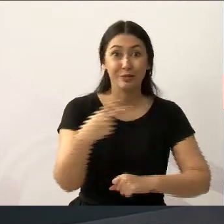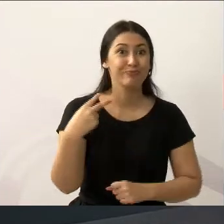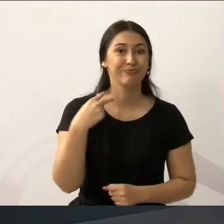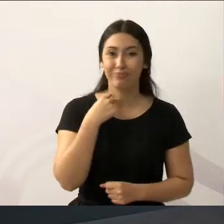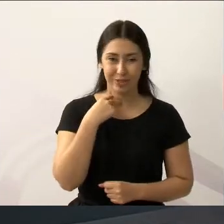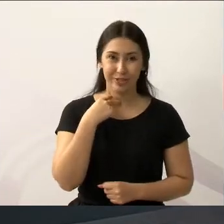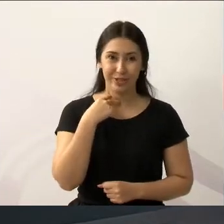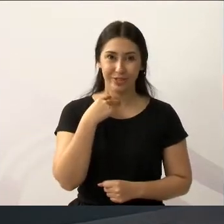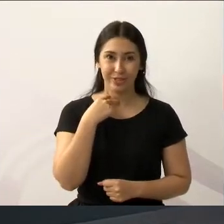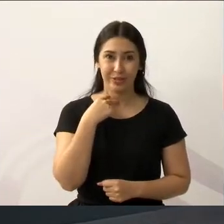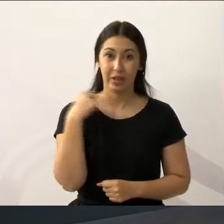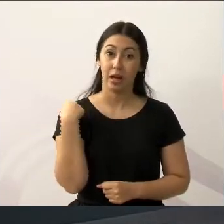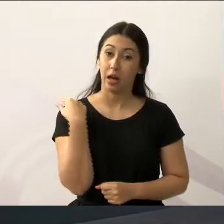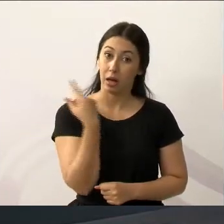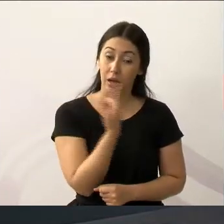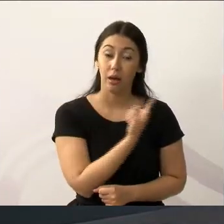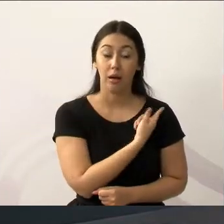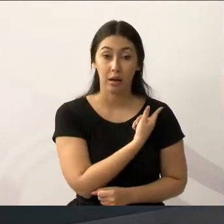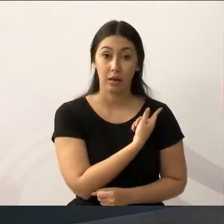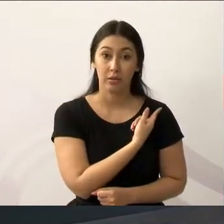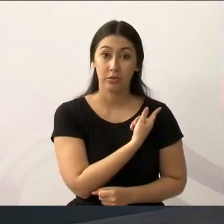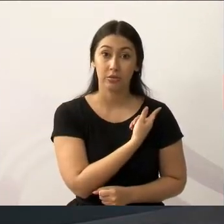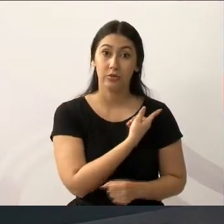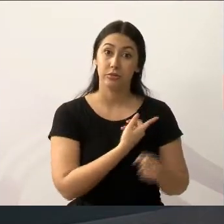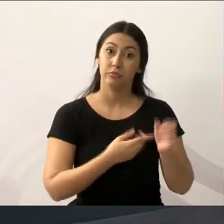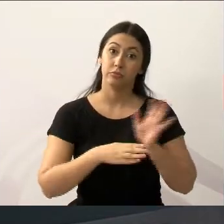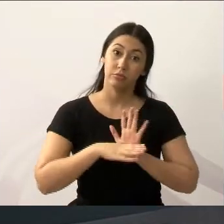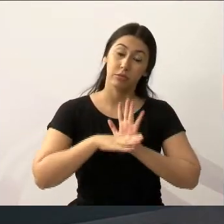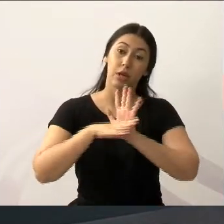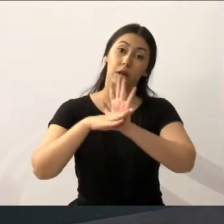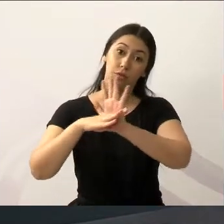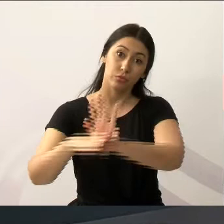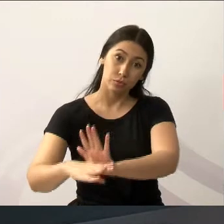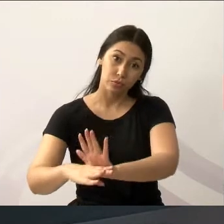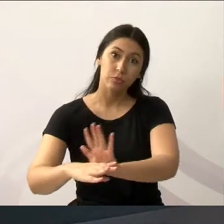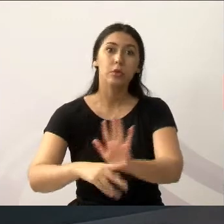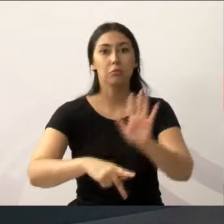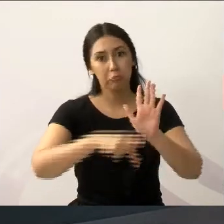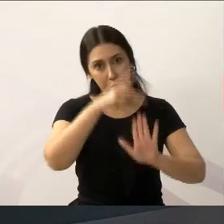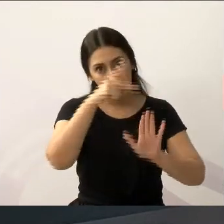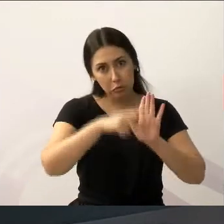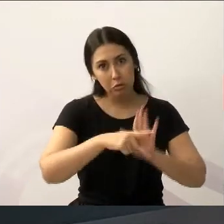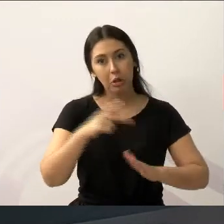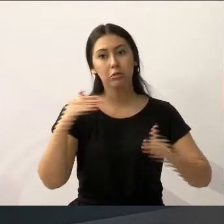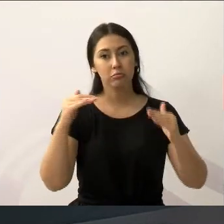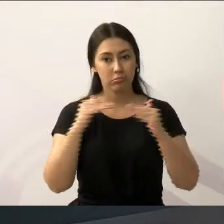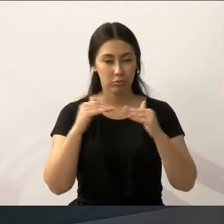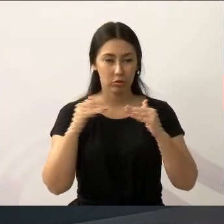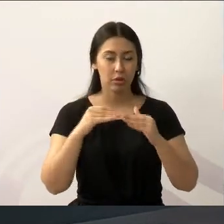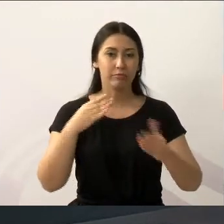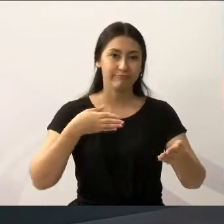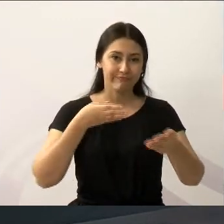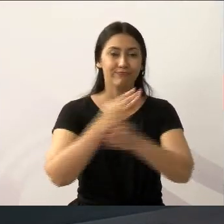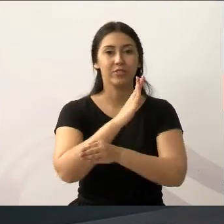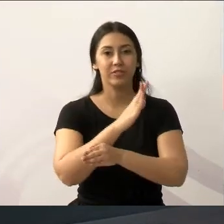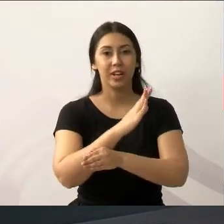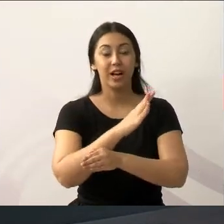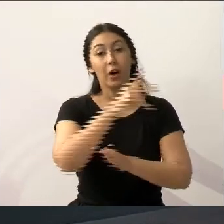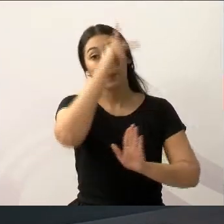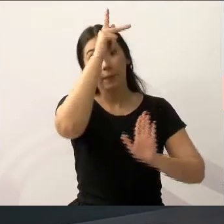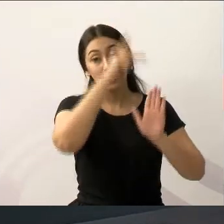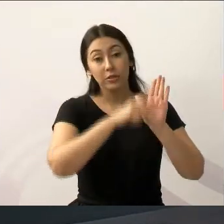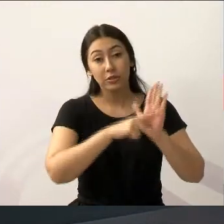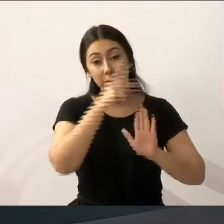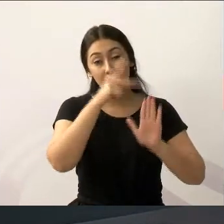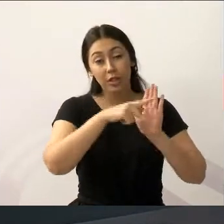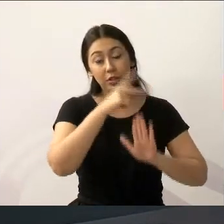de trabalho, a gente faz aqui hoje um projeto, a gente vai aprovar um projeto que vai garantir, né, um valor